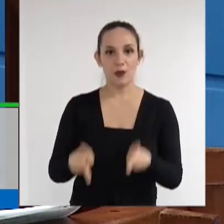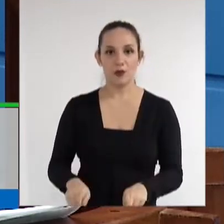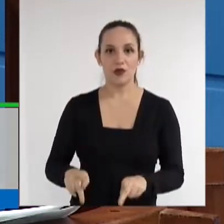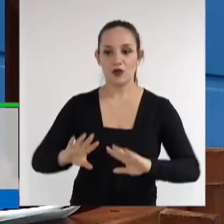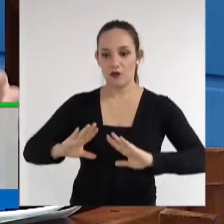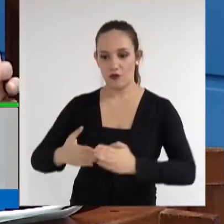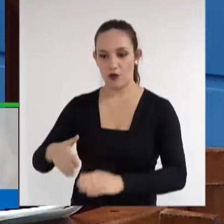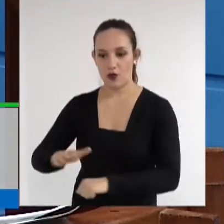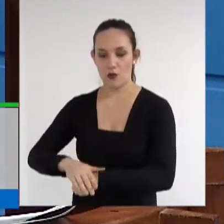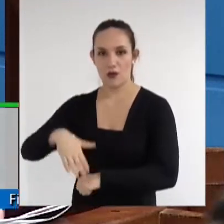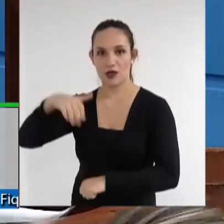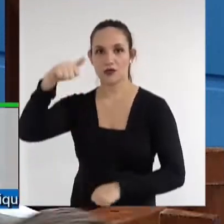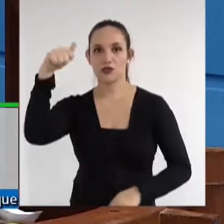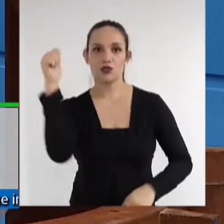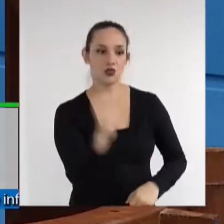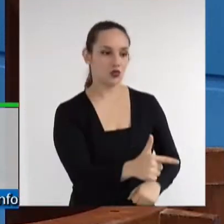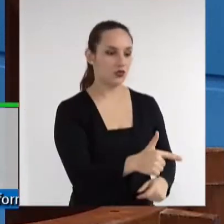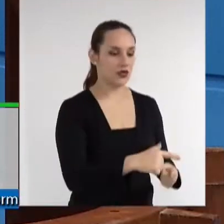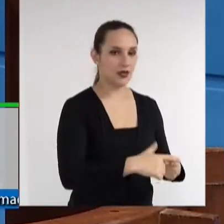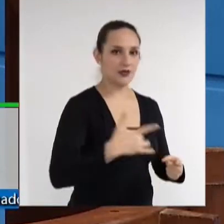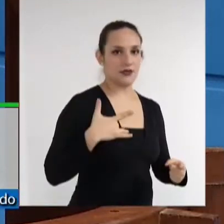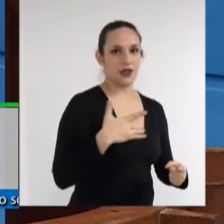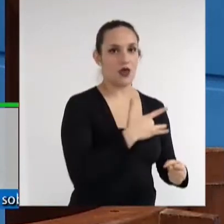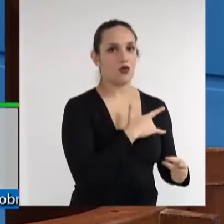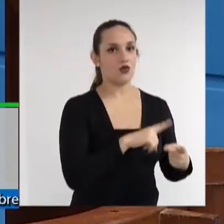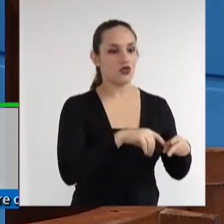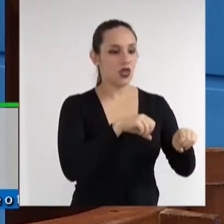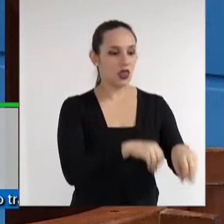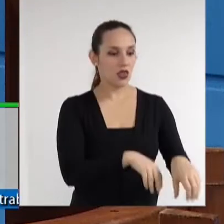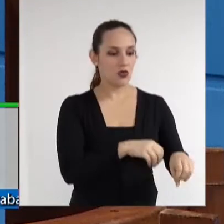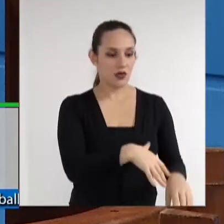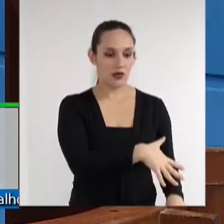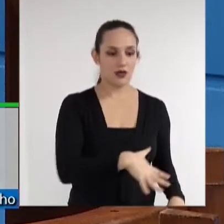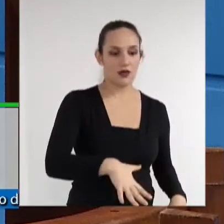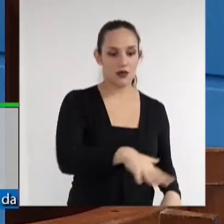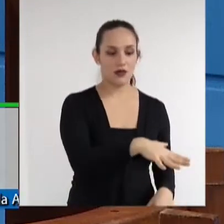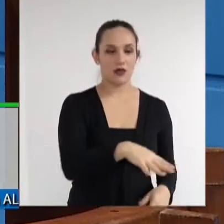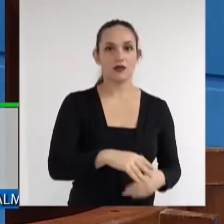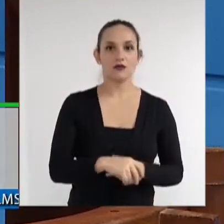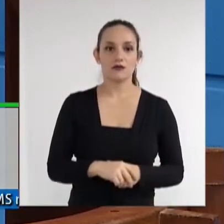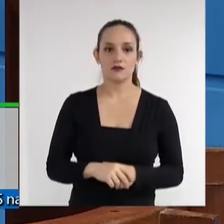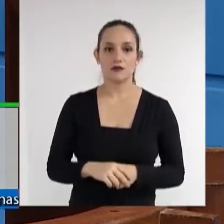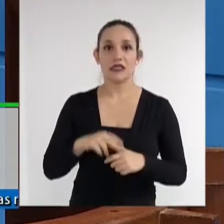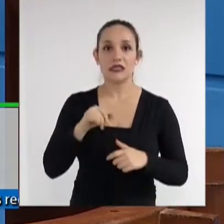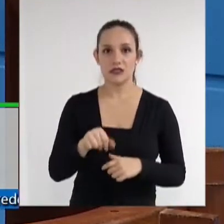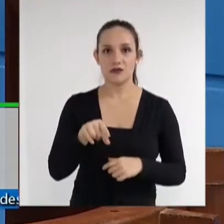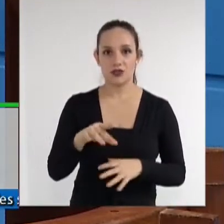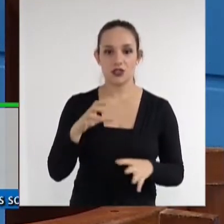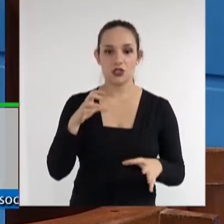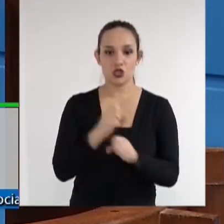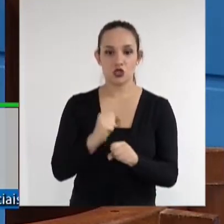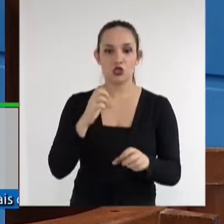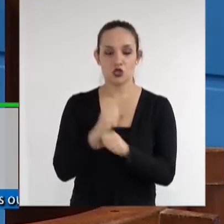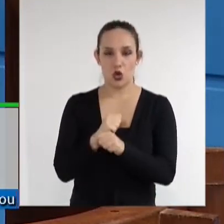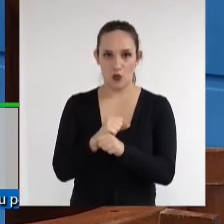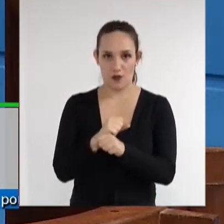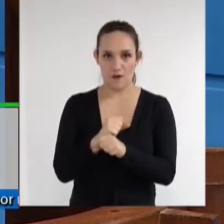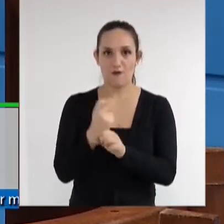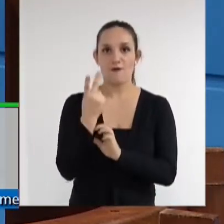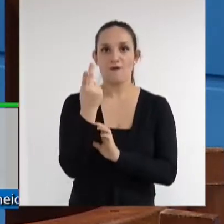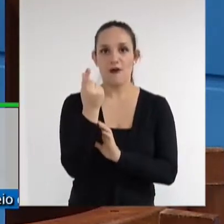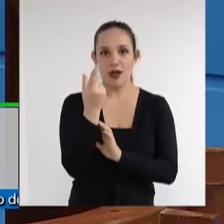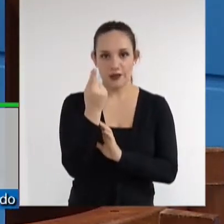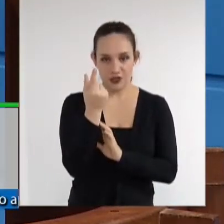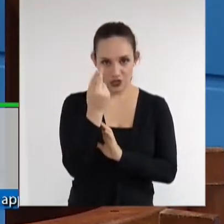com saúde e educação. Se nós somarmos o que o